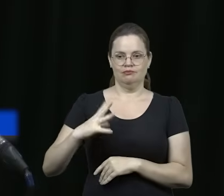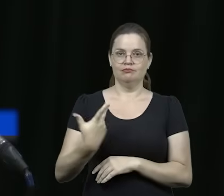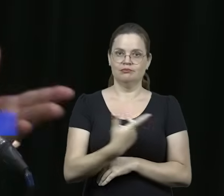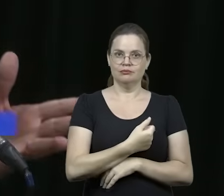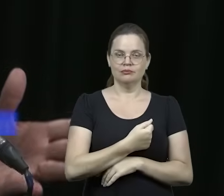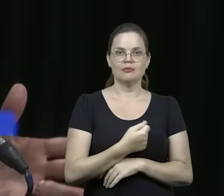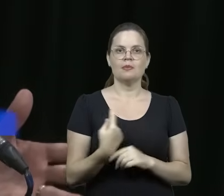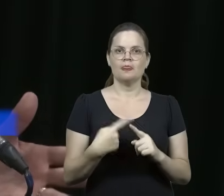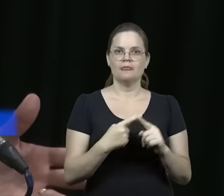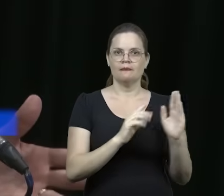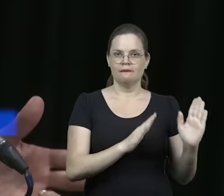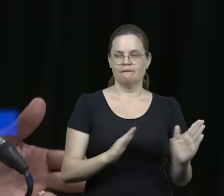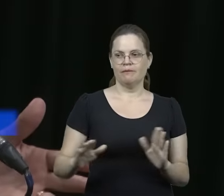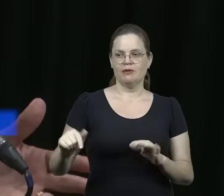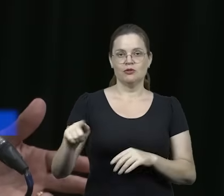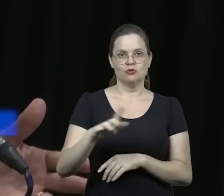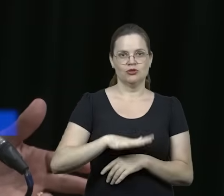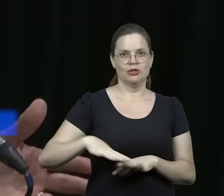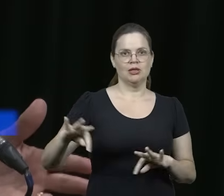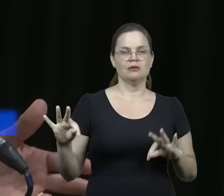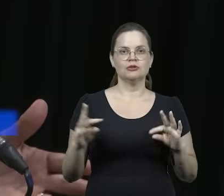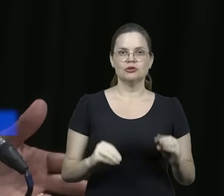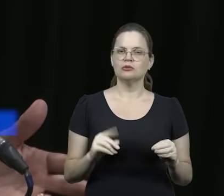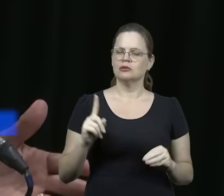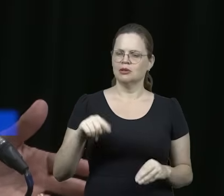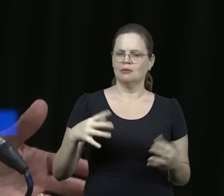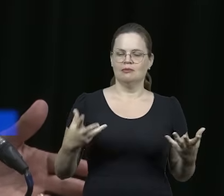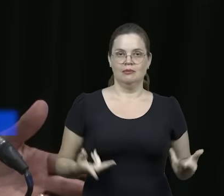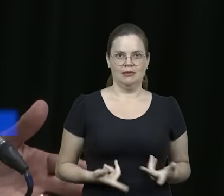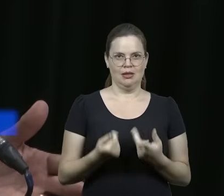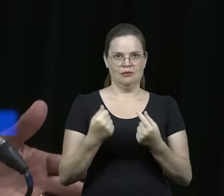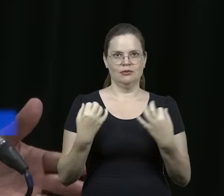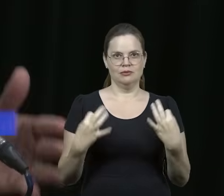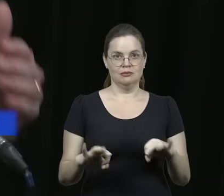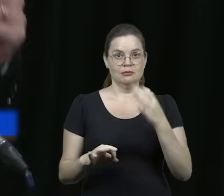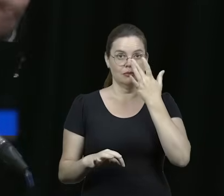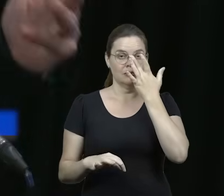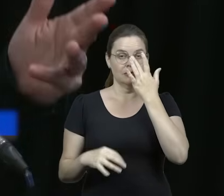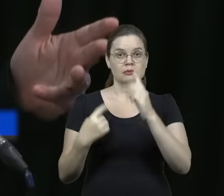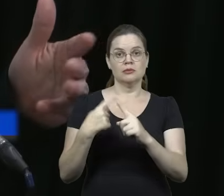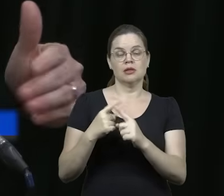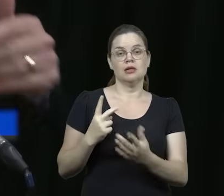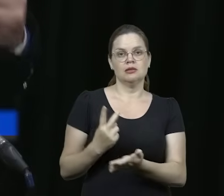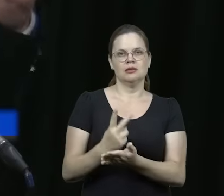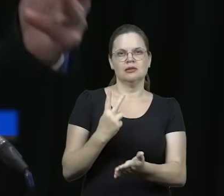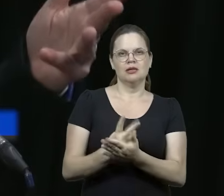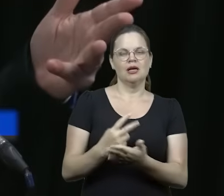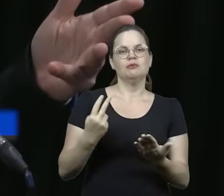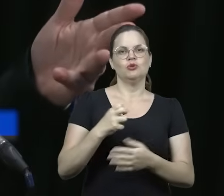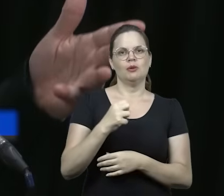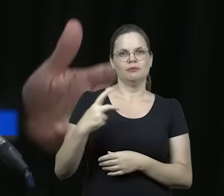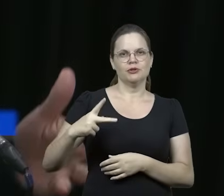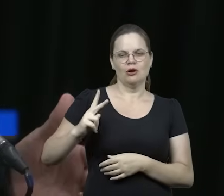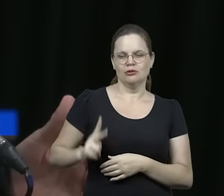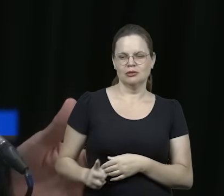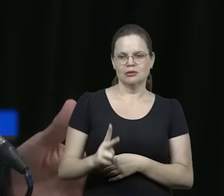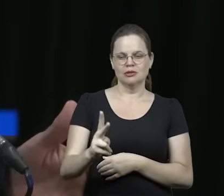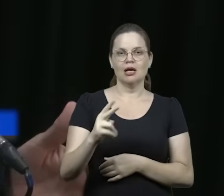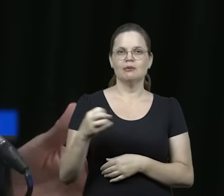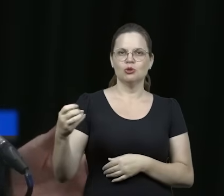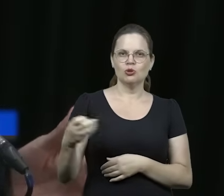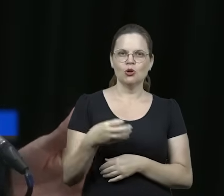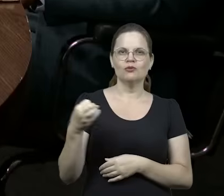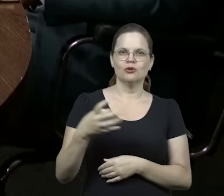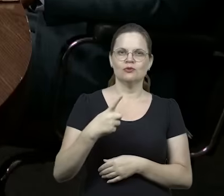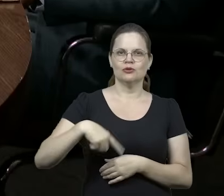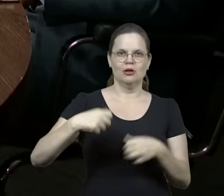Na salvação como um todo. E isso é maravilhoso, né? Porque cada programa, cada episódio, nós falamos